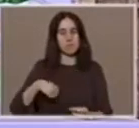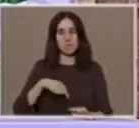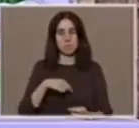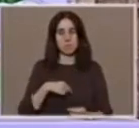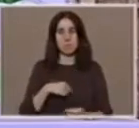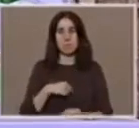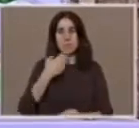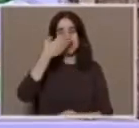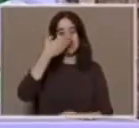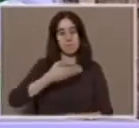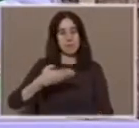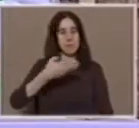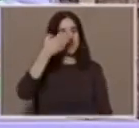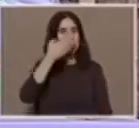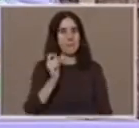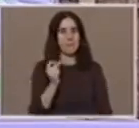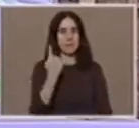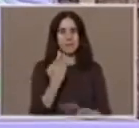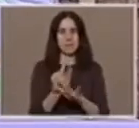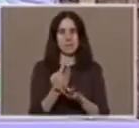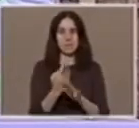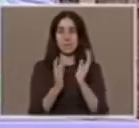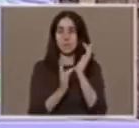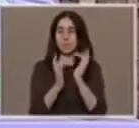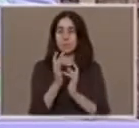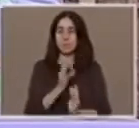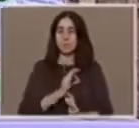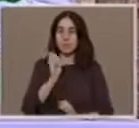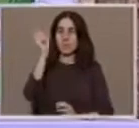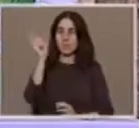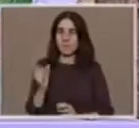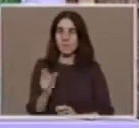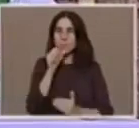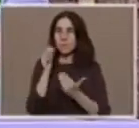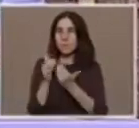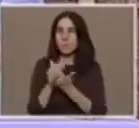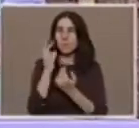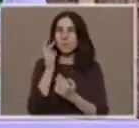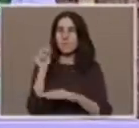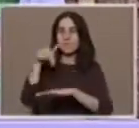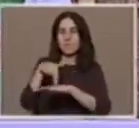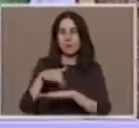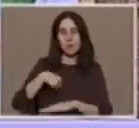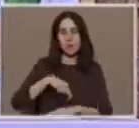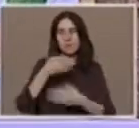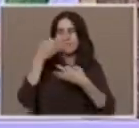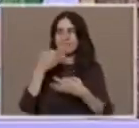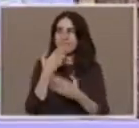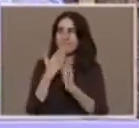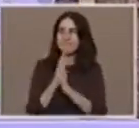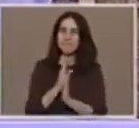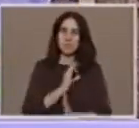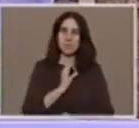primeiro dia da semana em que nosso Senhor Jesus Cristo ressuscitou dos mortos, humildemente vos suplicamos,